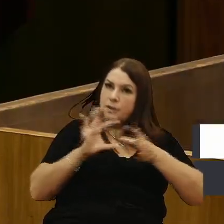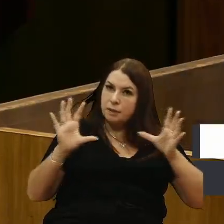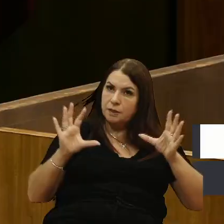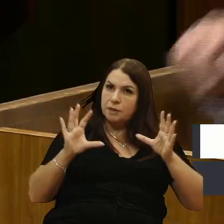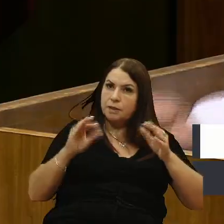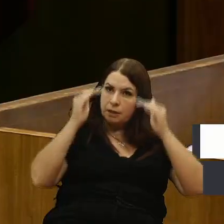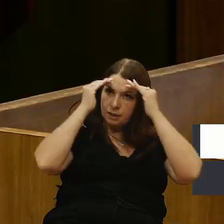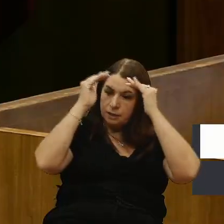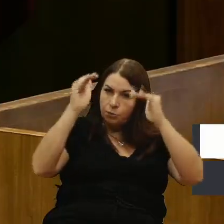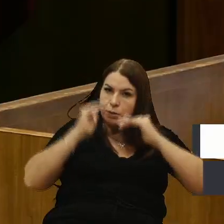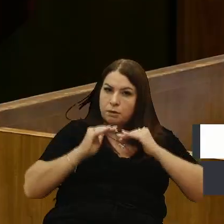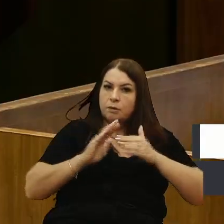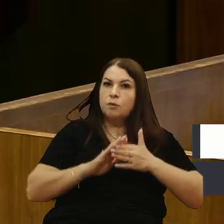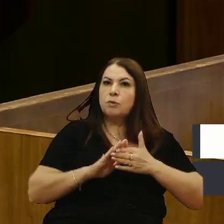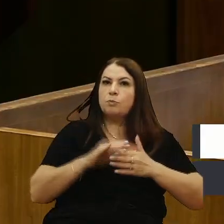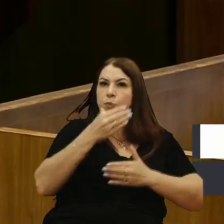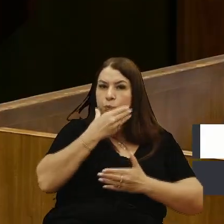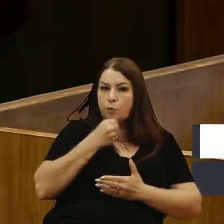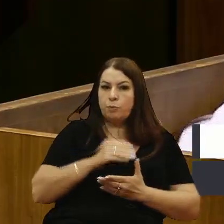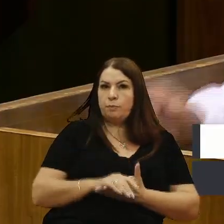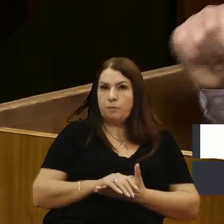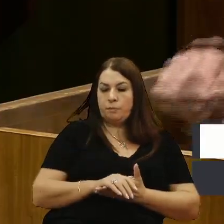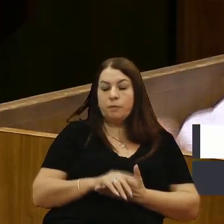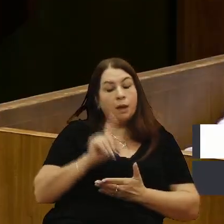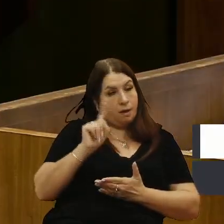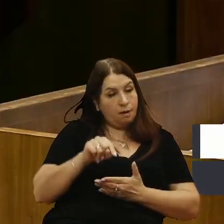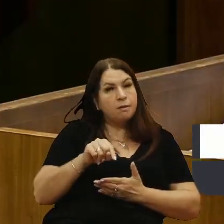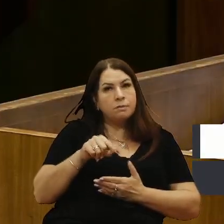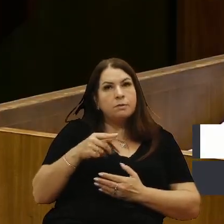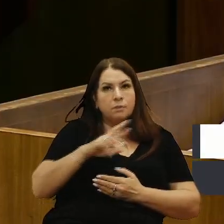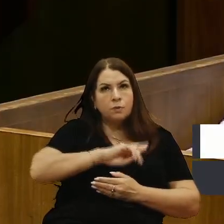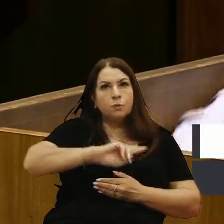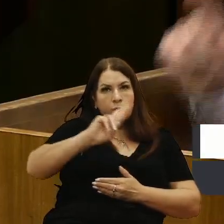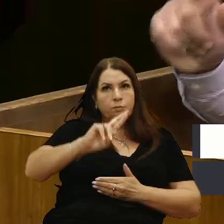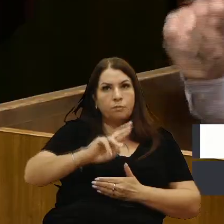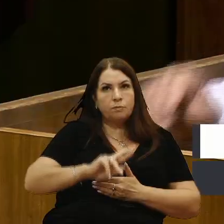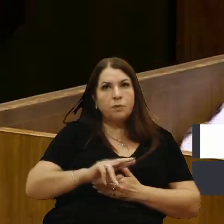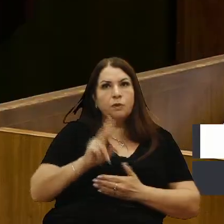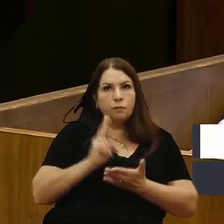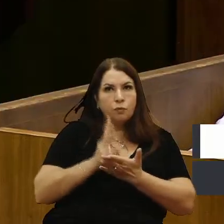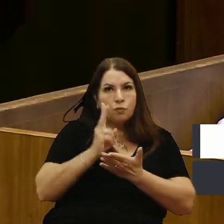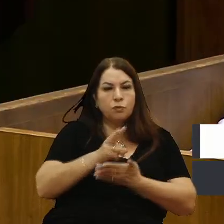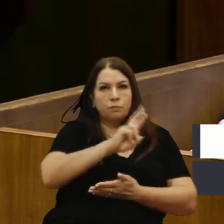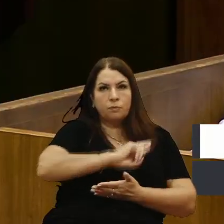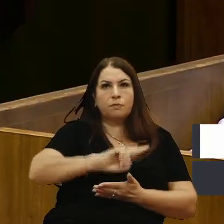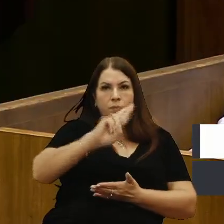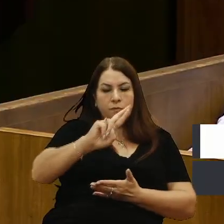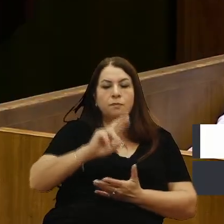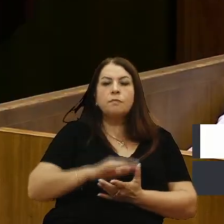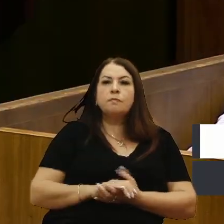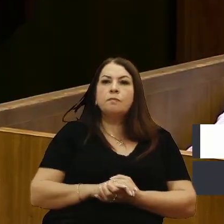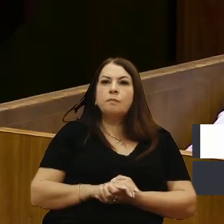serem respeitadas pelos homens. Essas eu represento e vou continuar representando.